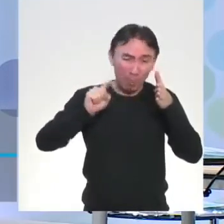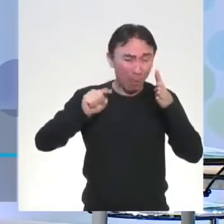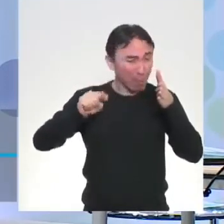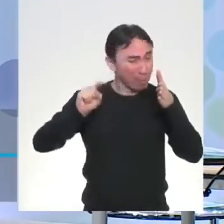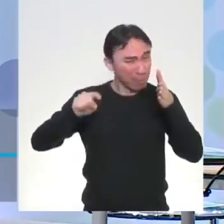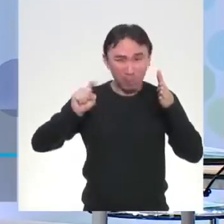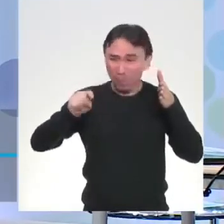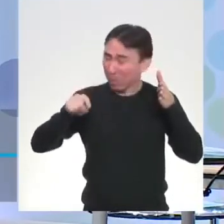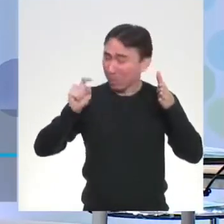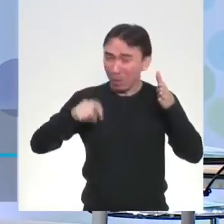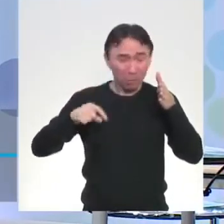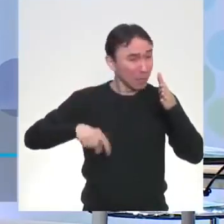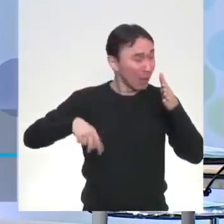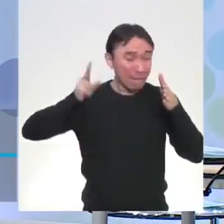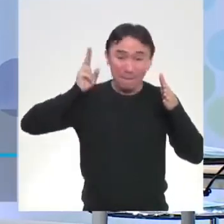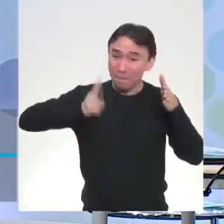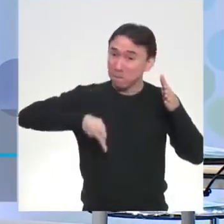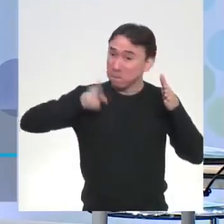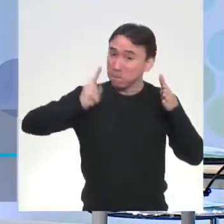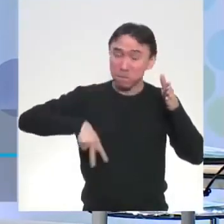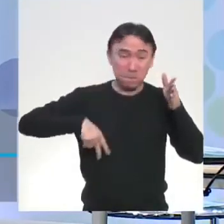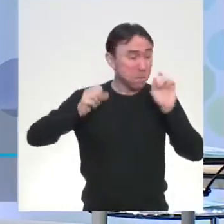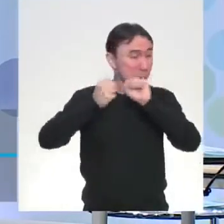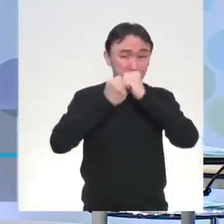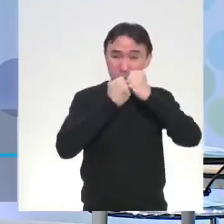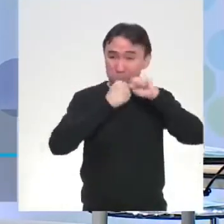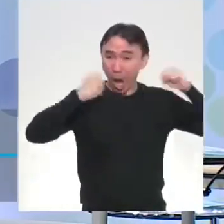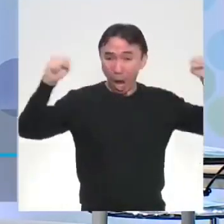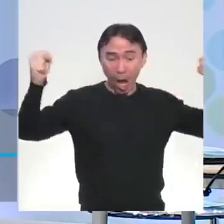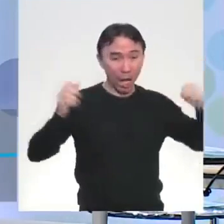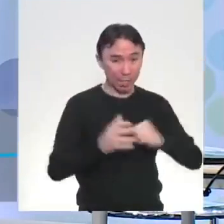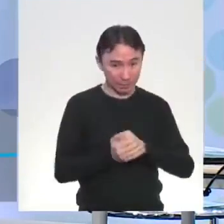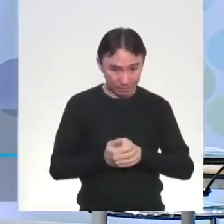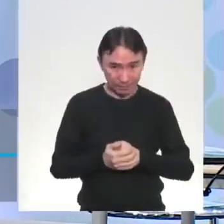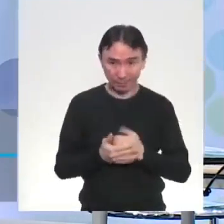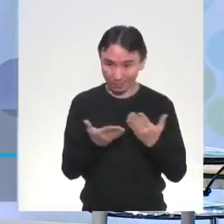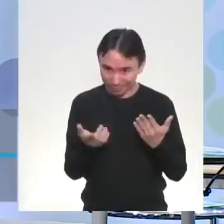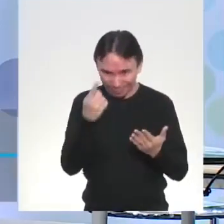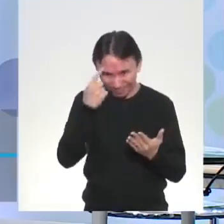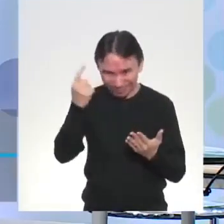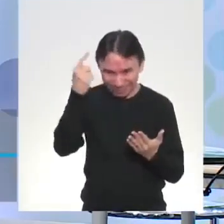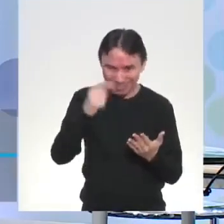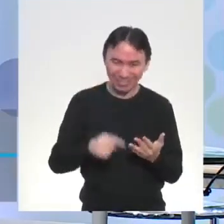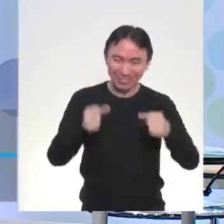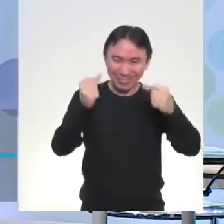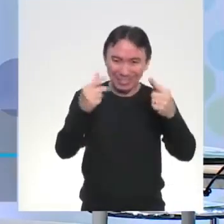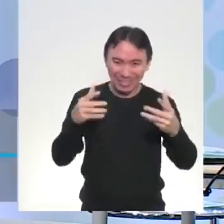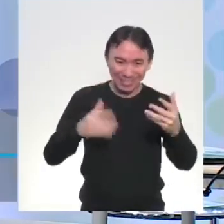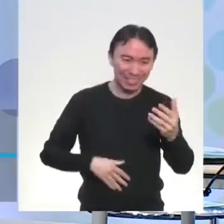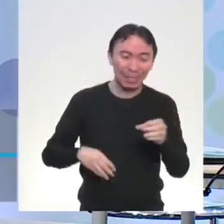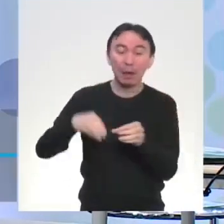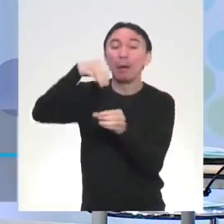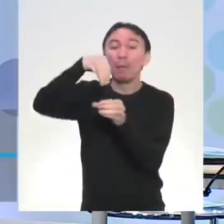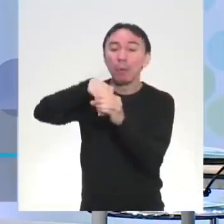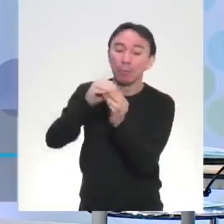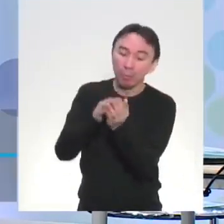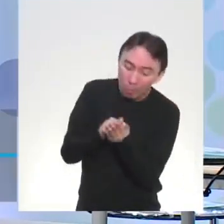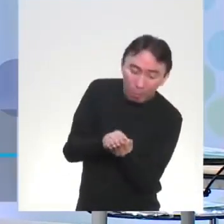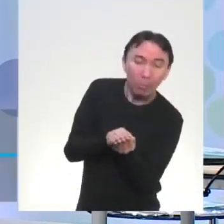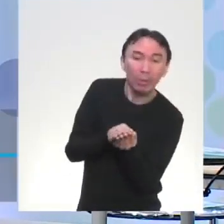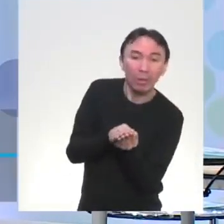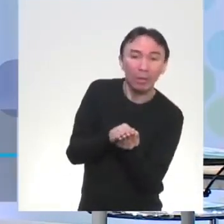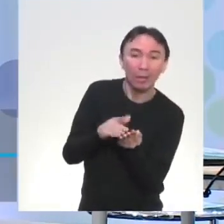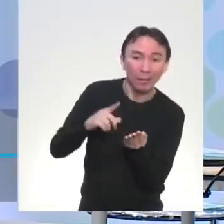também é infinito. Lembra que eu falei que dentro das suas mãos você também tem infinitos pontos? Então o segmento de reta também tem infinitos pontos.